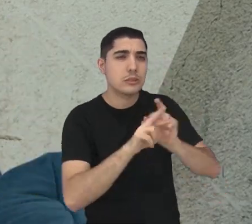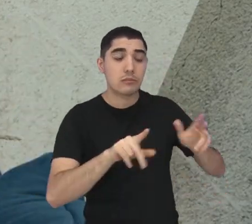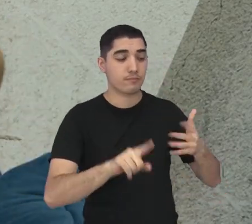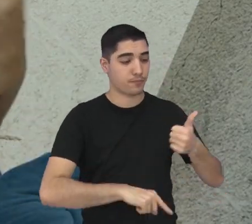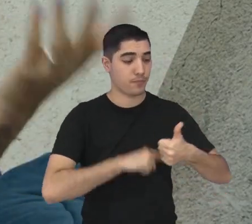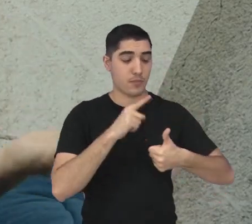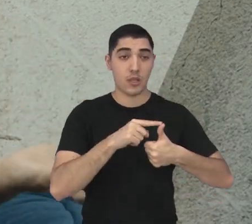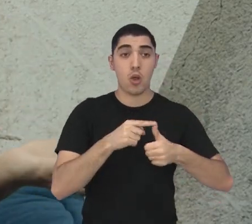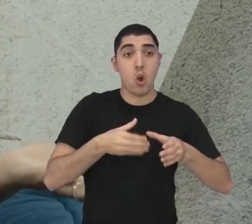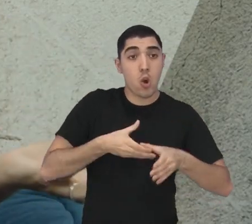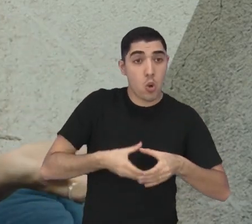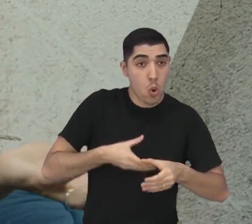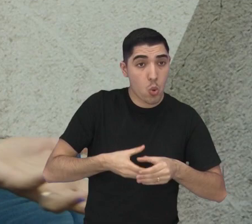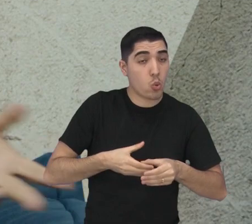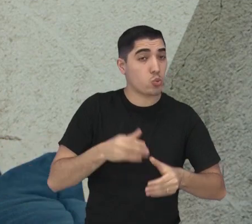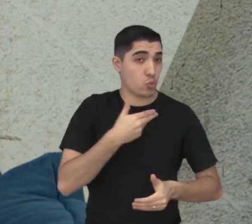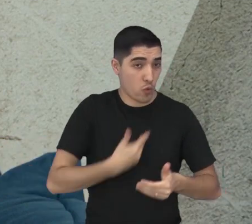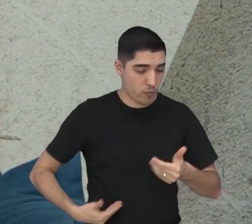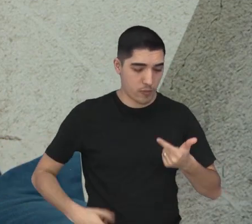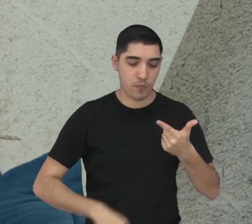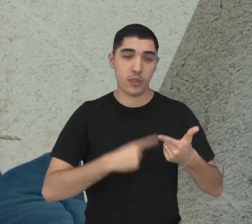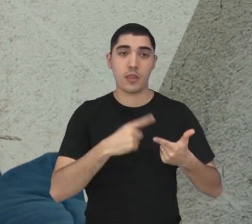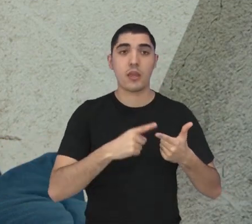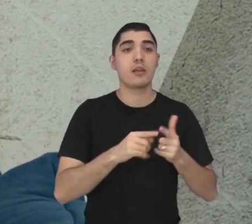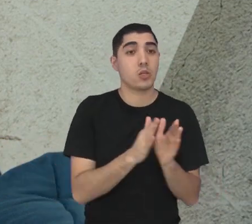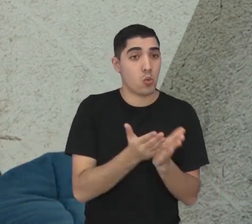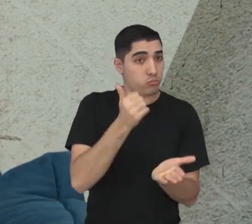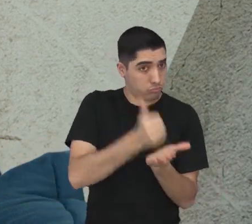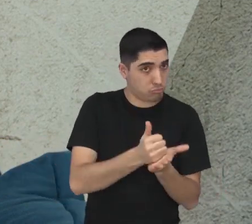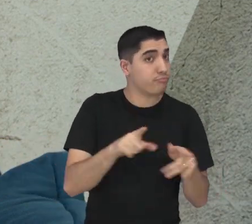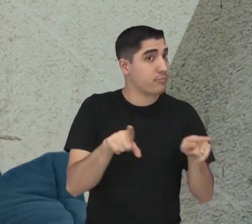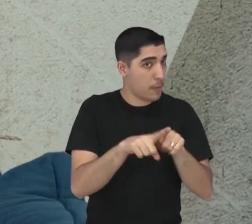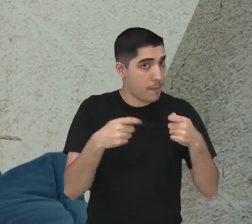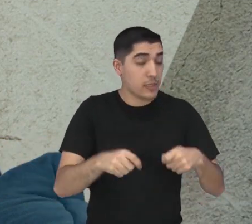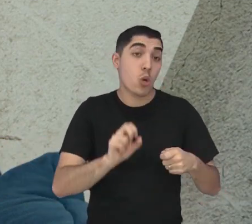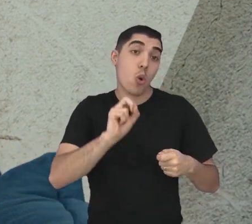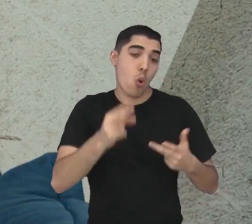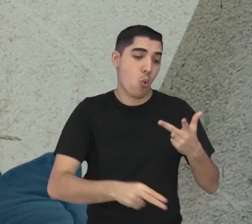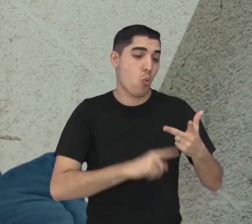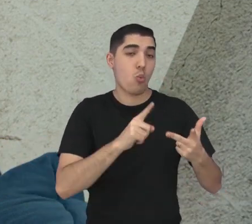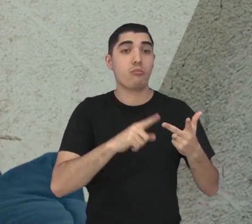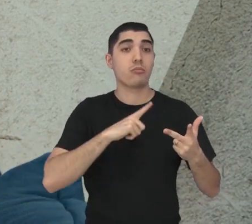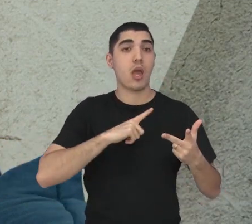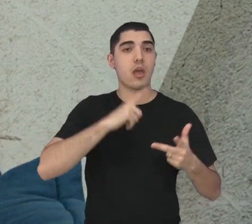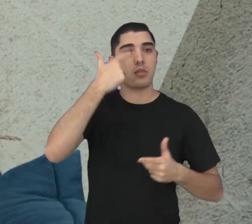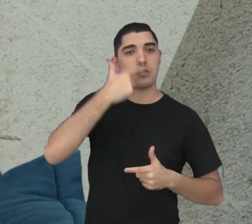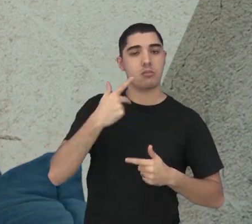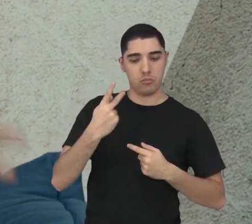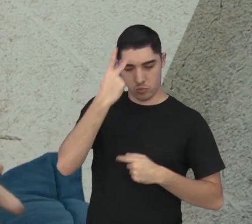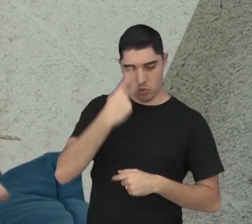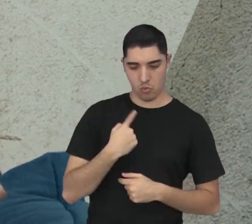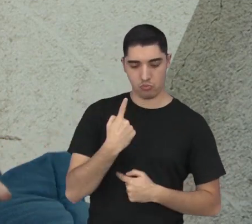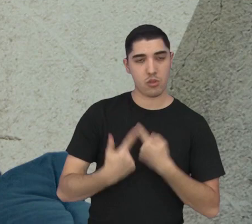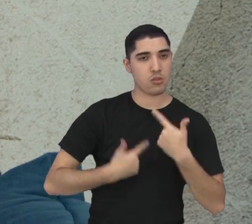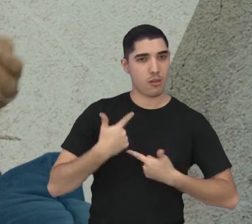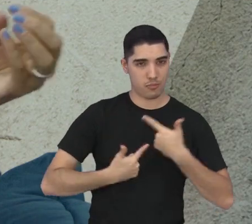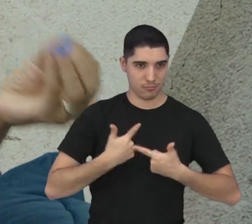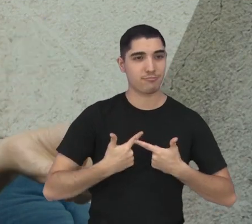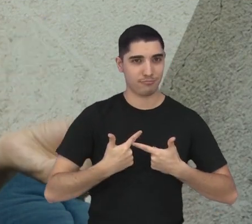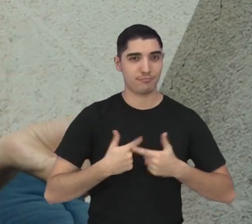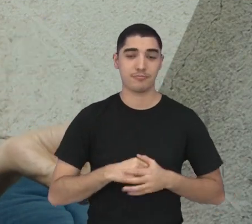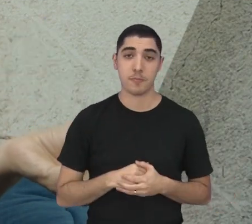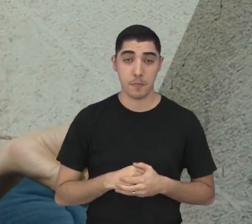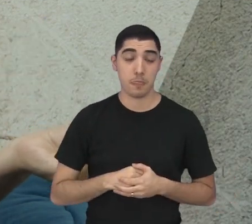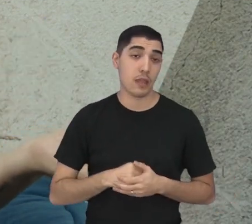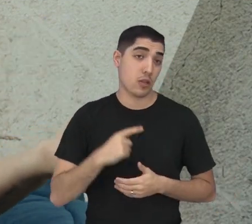consultoria, né? Então, em concurso público, mas também em contrato CLT ou trabalhando também em autônomo. Nós estamos em todos os lugares.